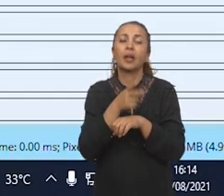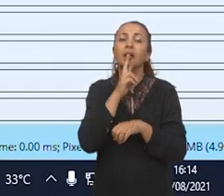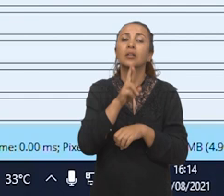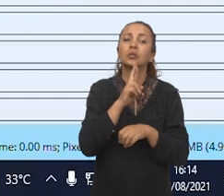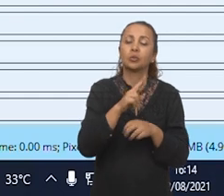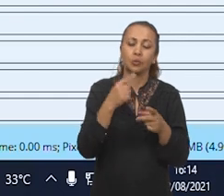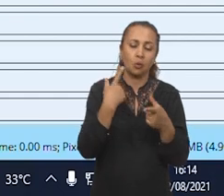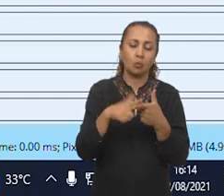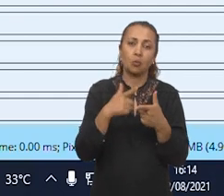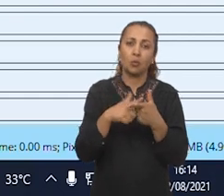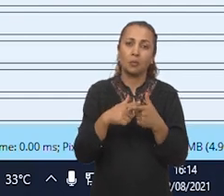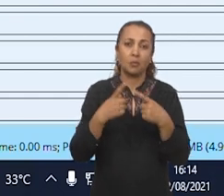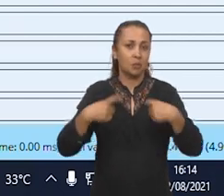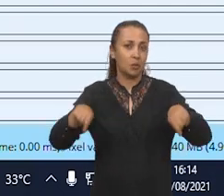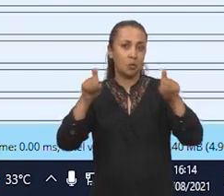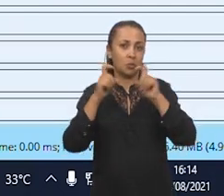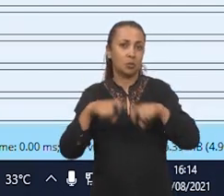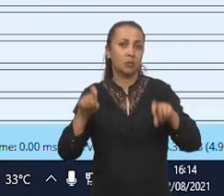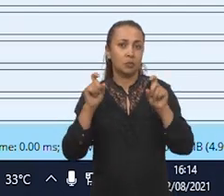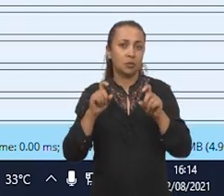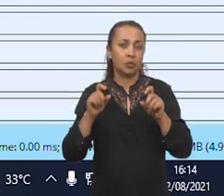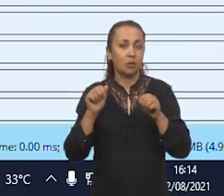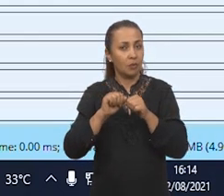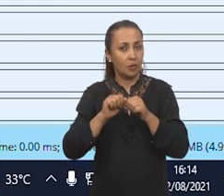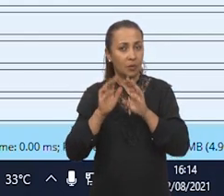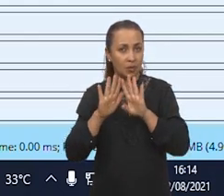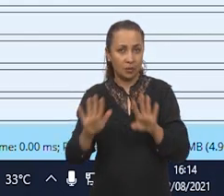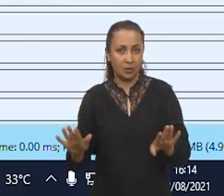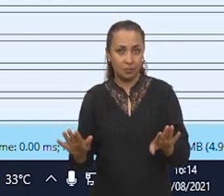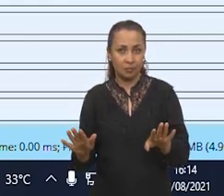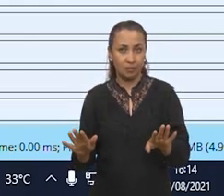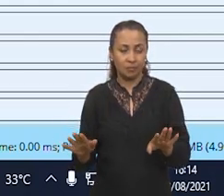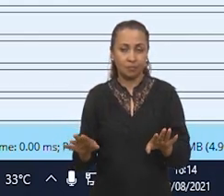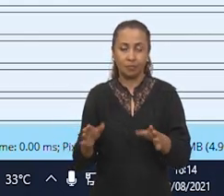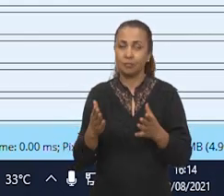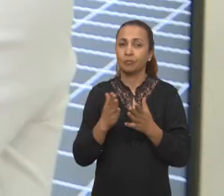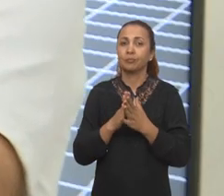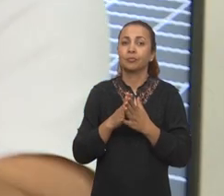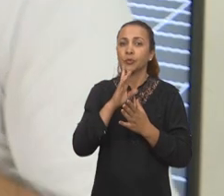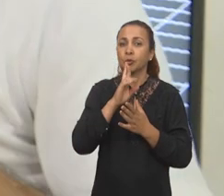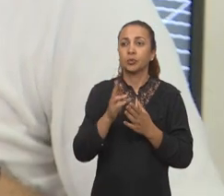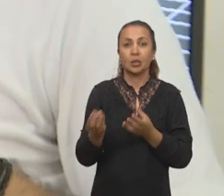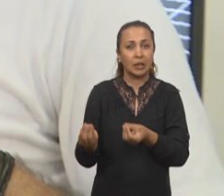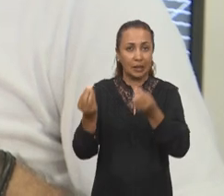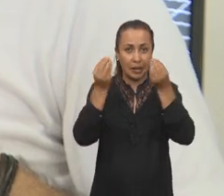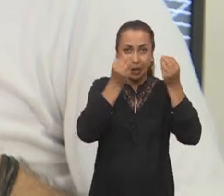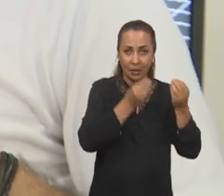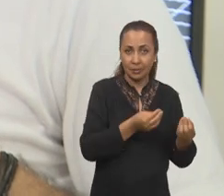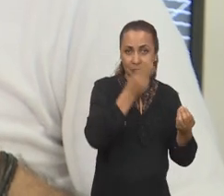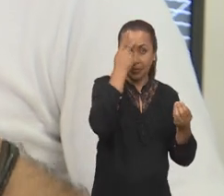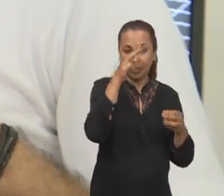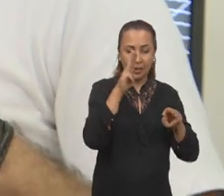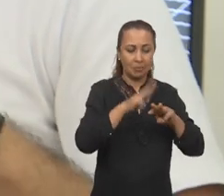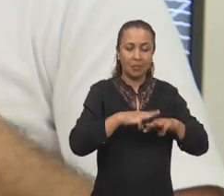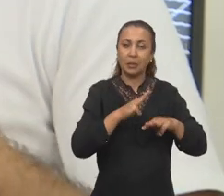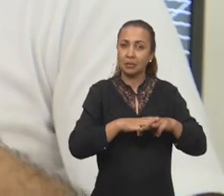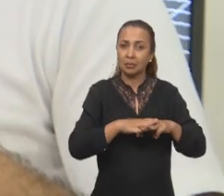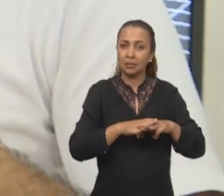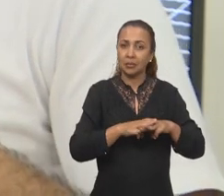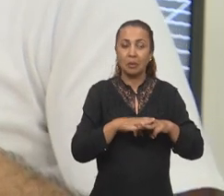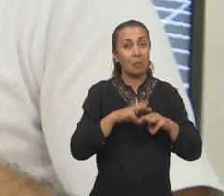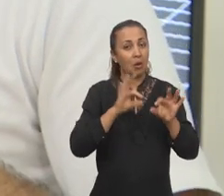a resolver esse problema de forma computacional feito isso resolvendo isso traria para matemática para poder